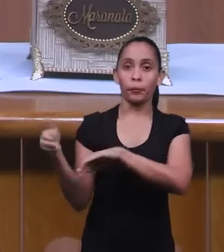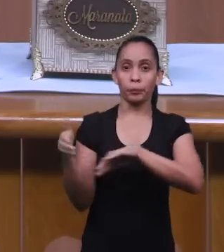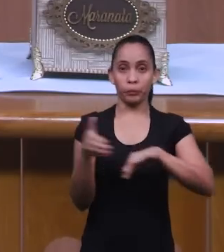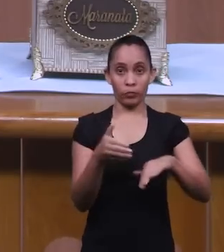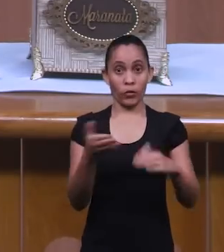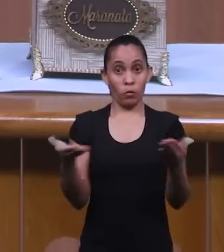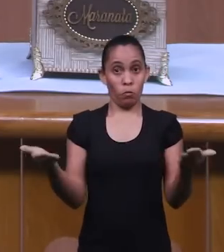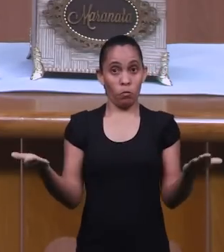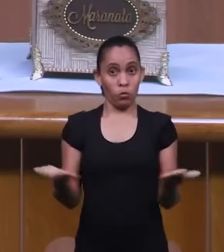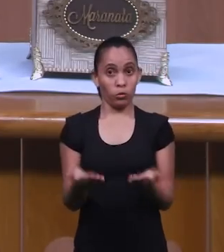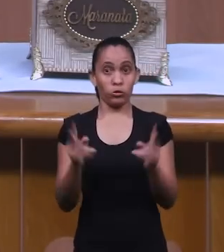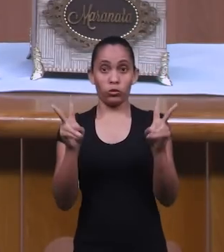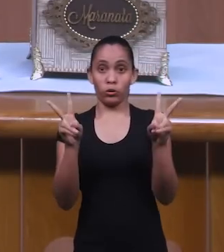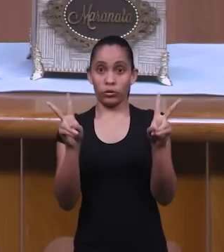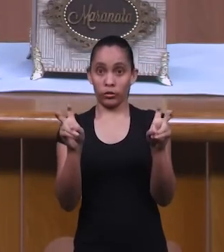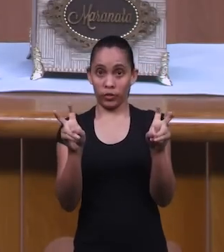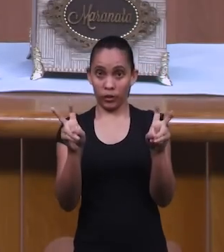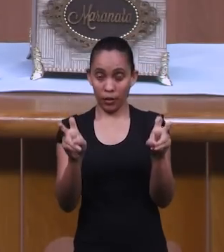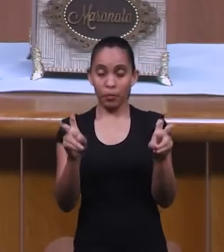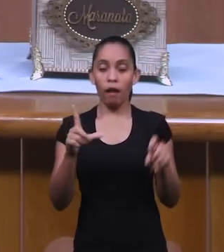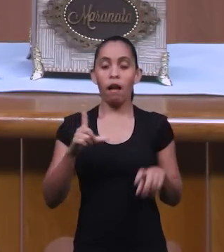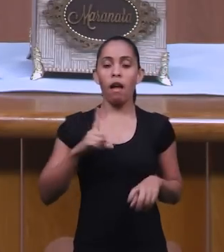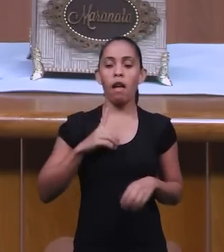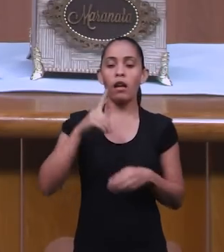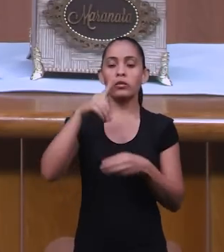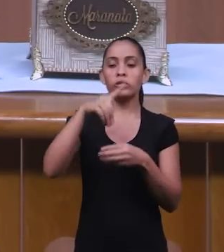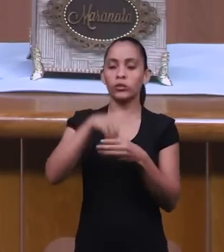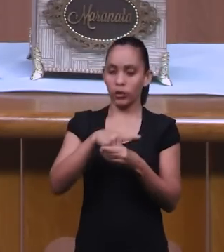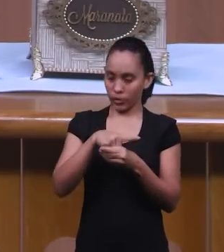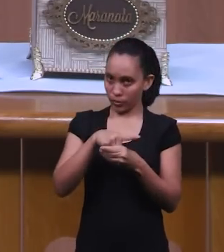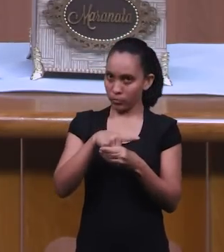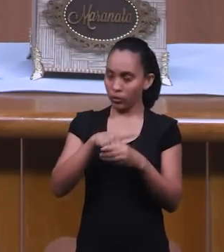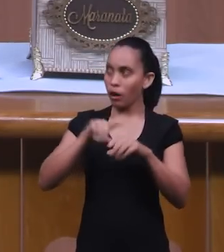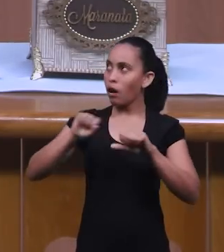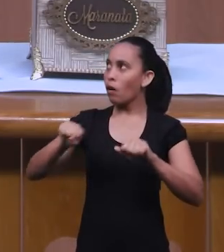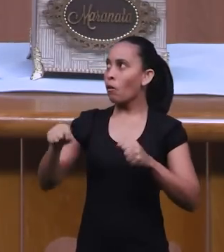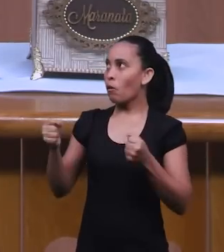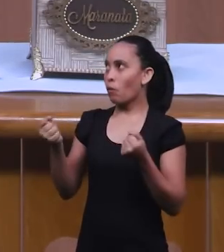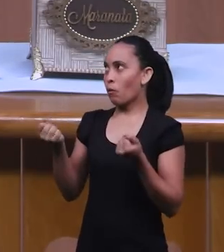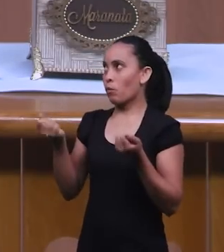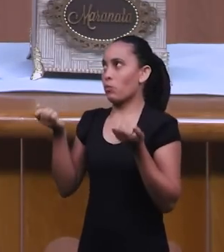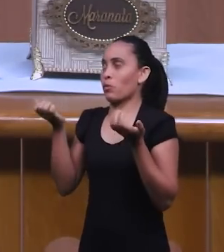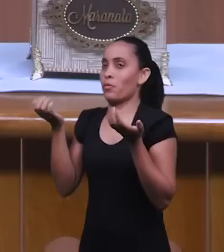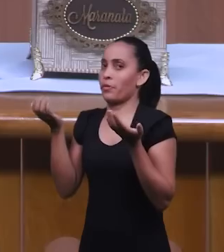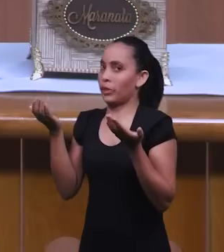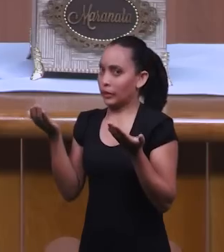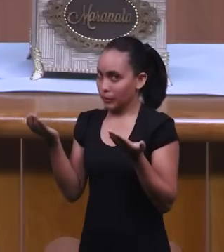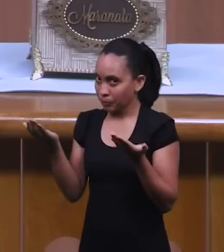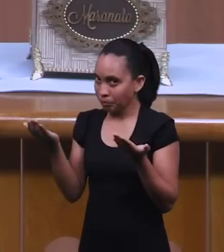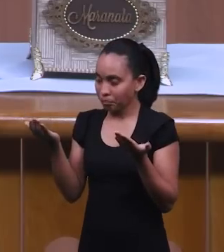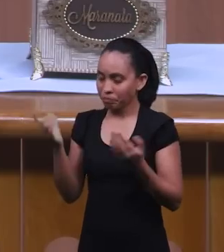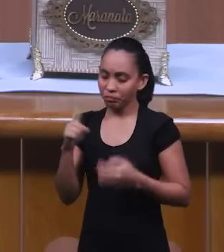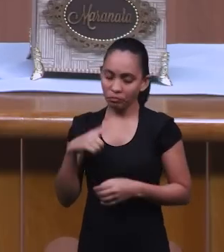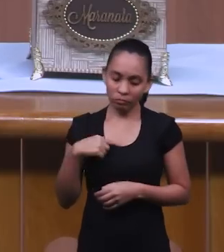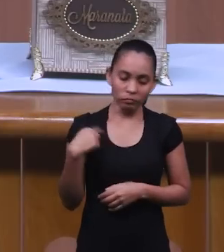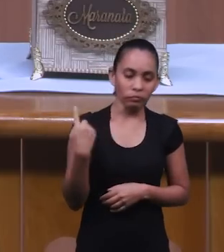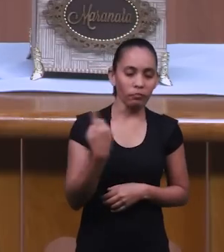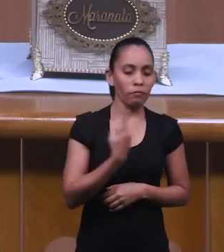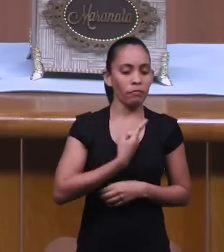Nosso assunto é dízimo ou oferta. Nós vamos falar